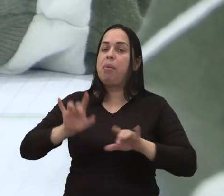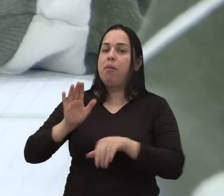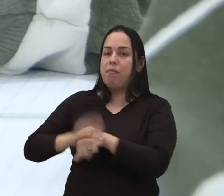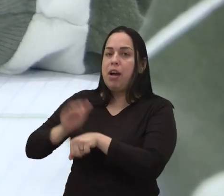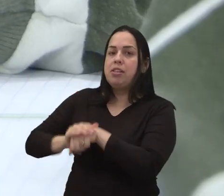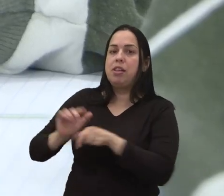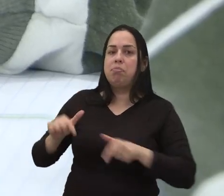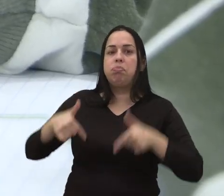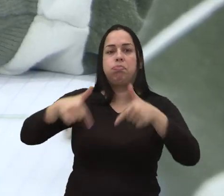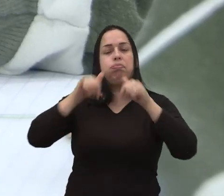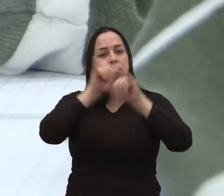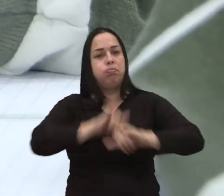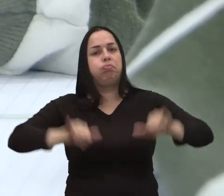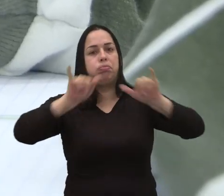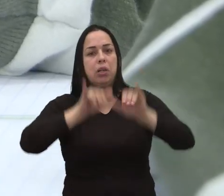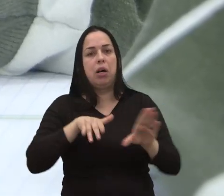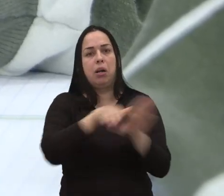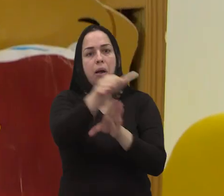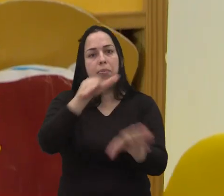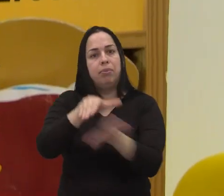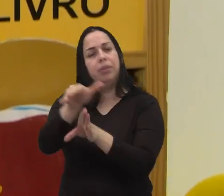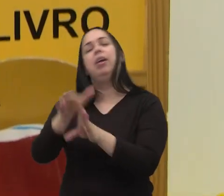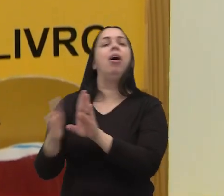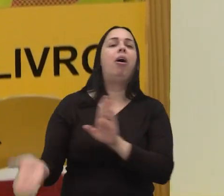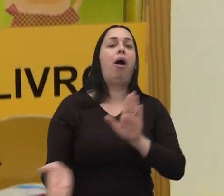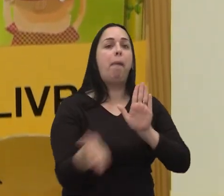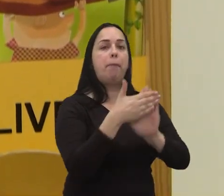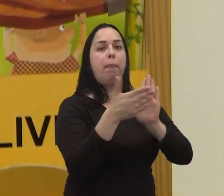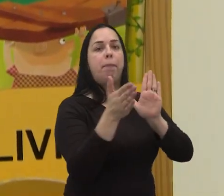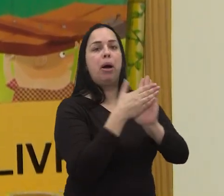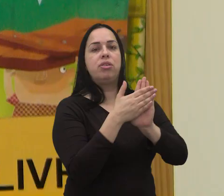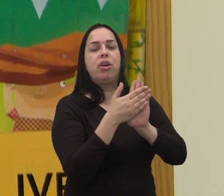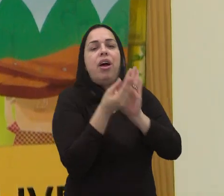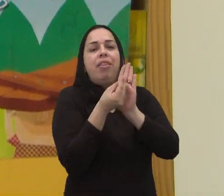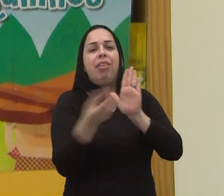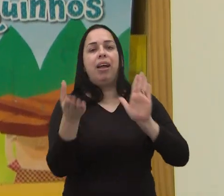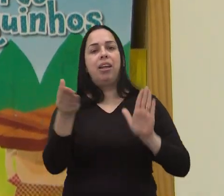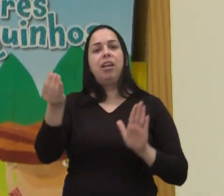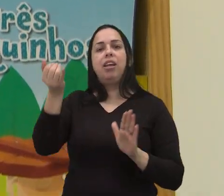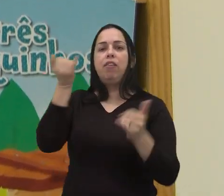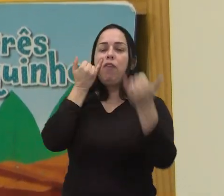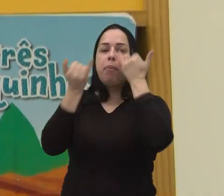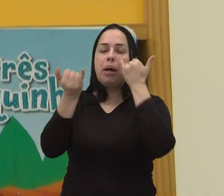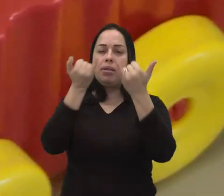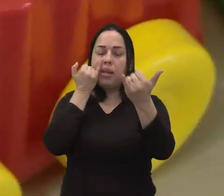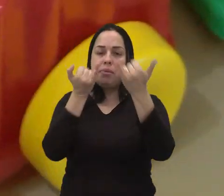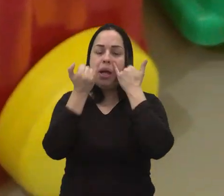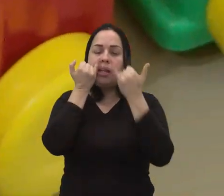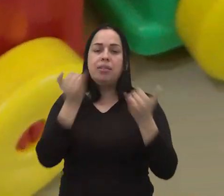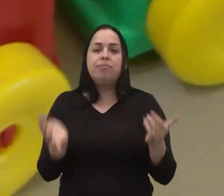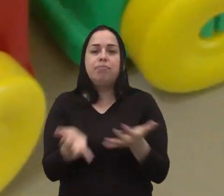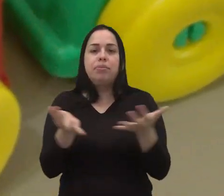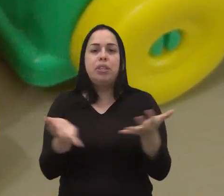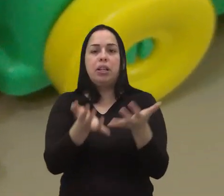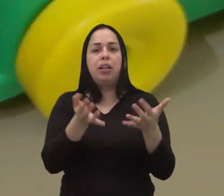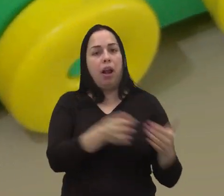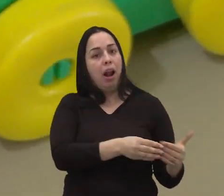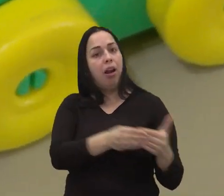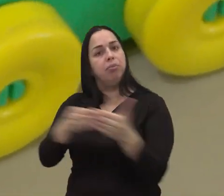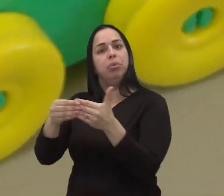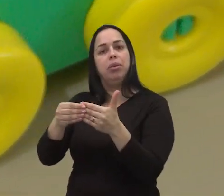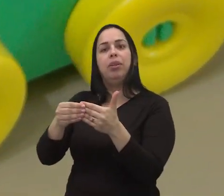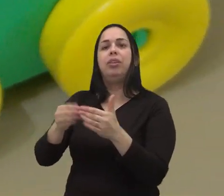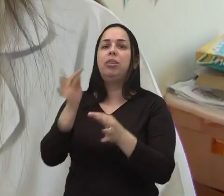a realização de campanhas educativas. A proposta é ampliar informações sobre o tema e incentivar a busca